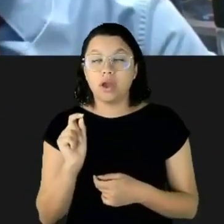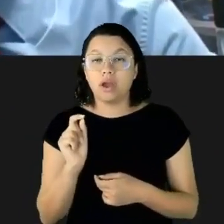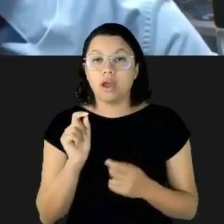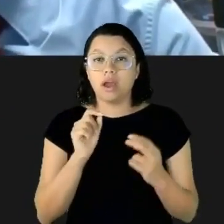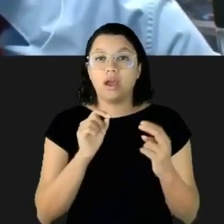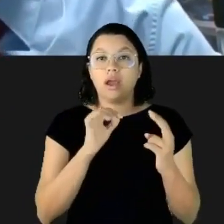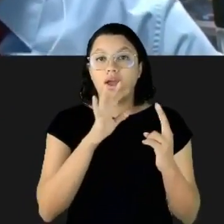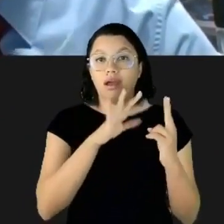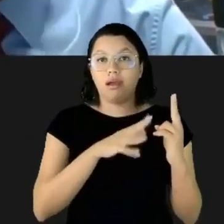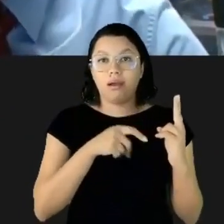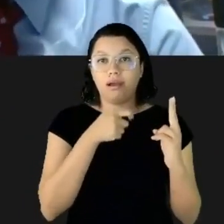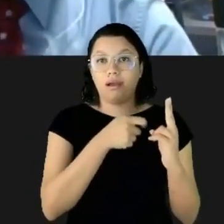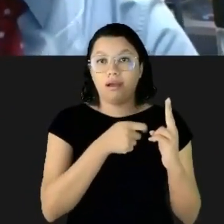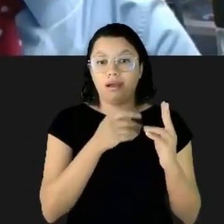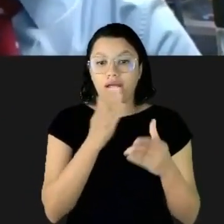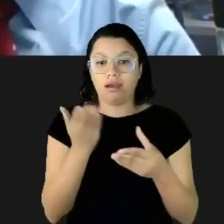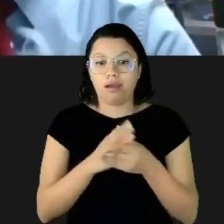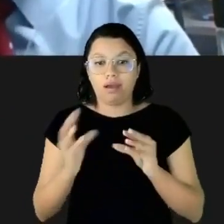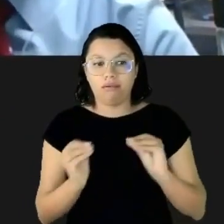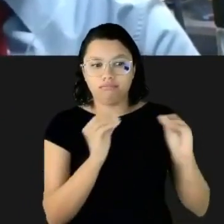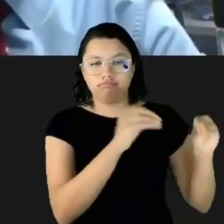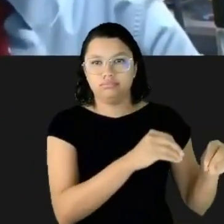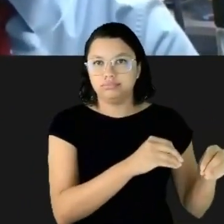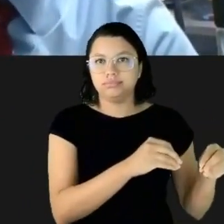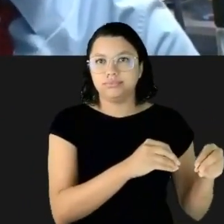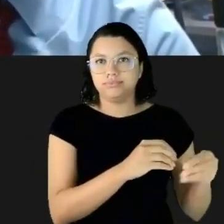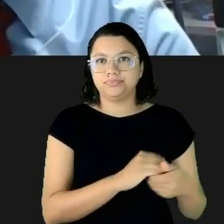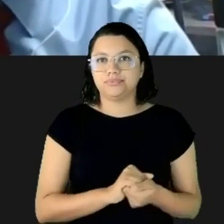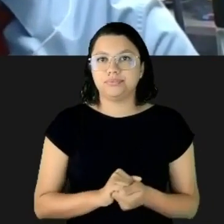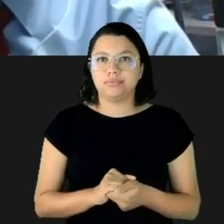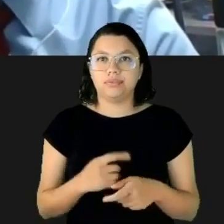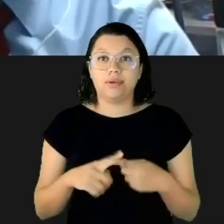tecnicamente não está nem na vara não está nem na unidade